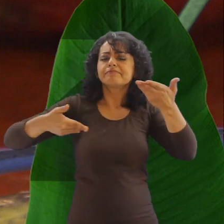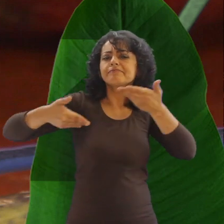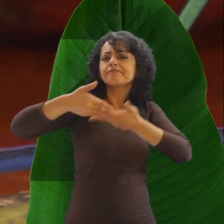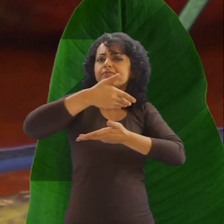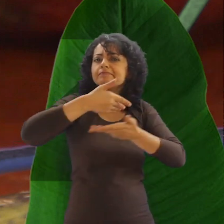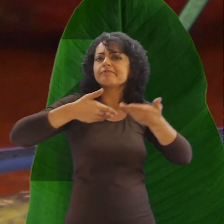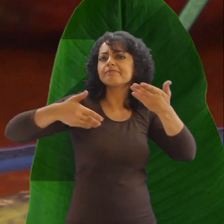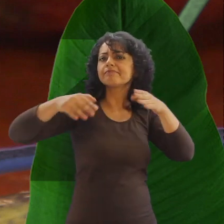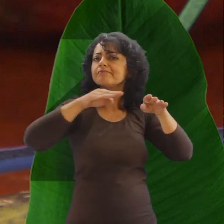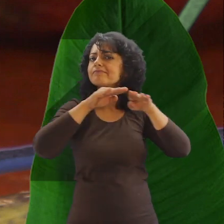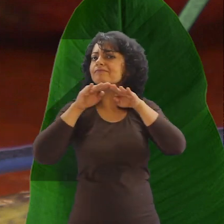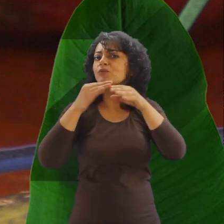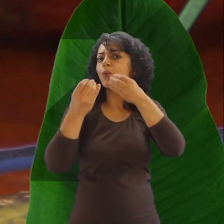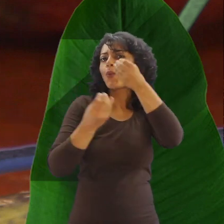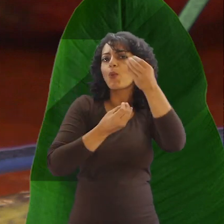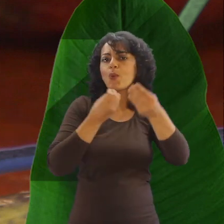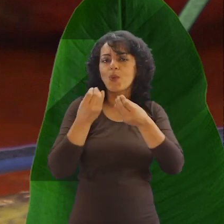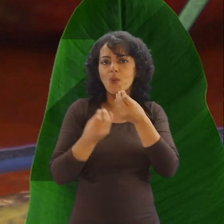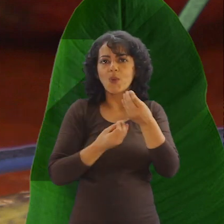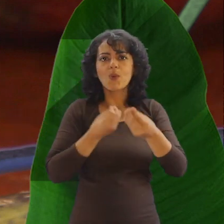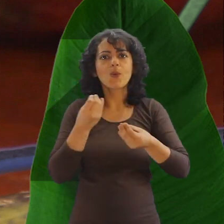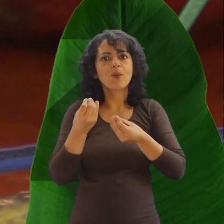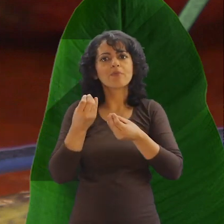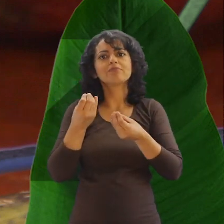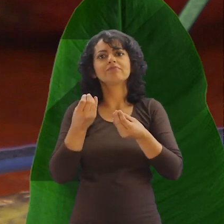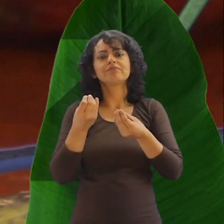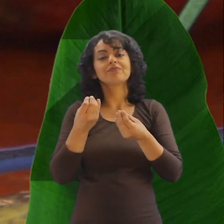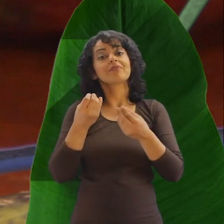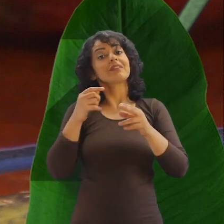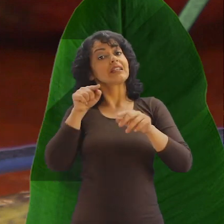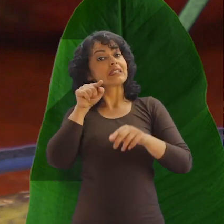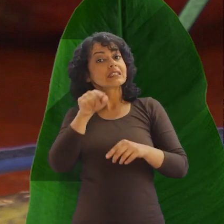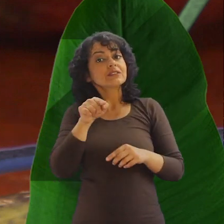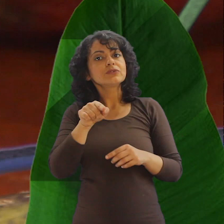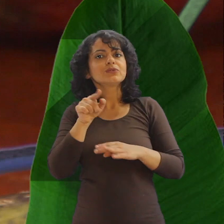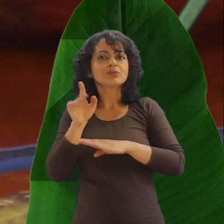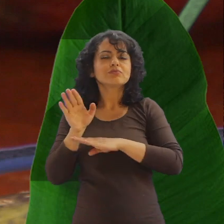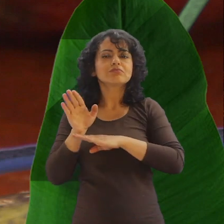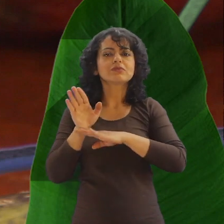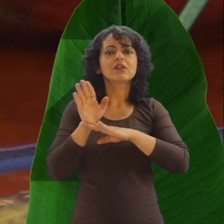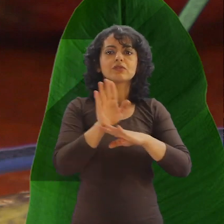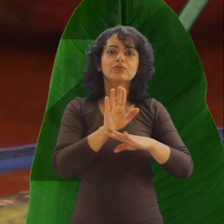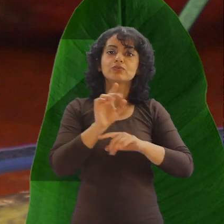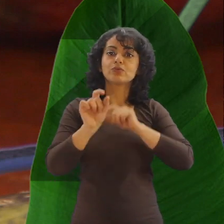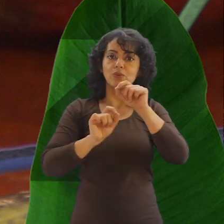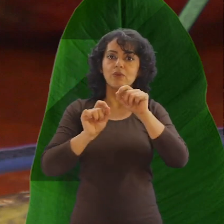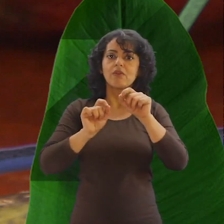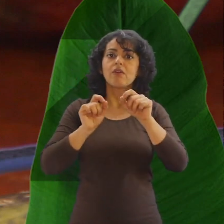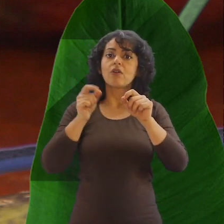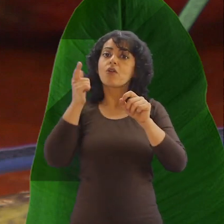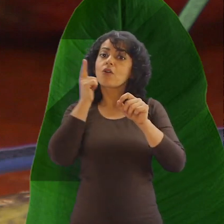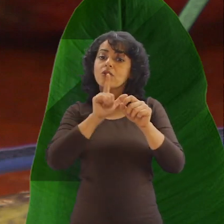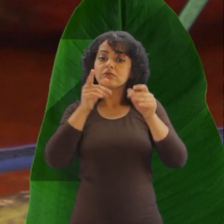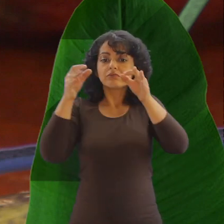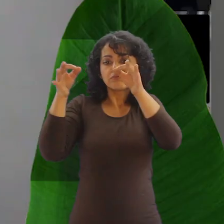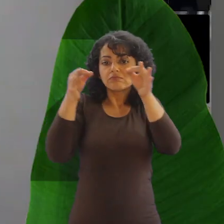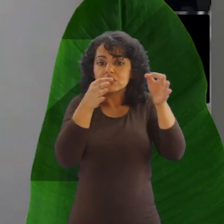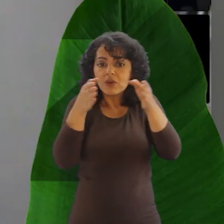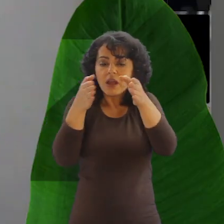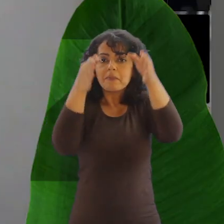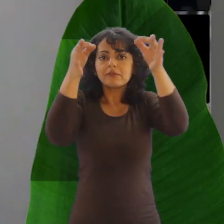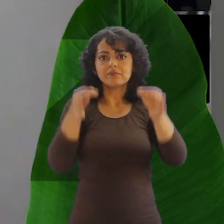né? E essa negociação de interesses, ela... é o que vai definir um